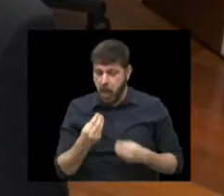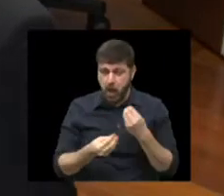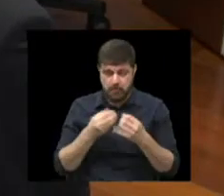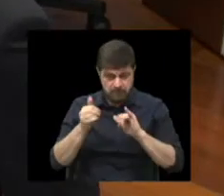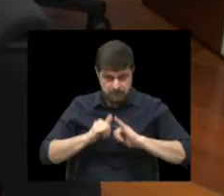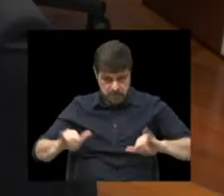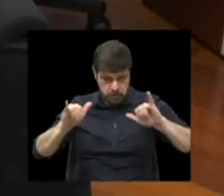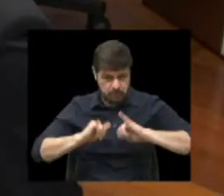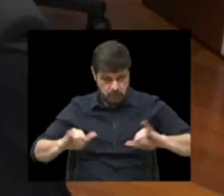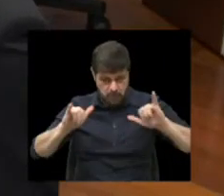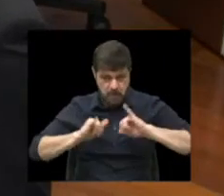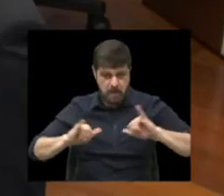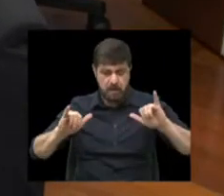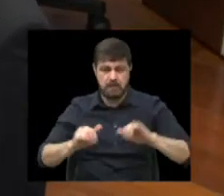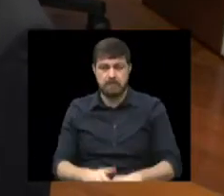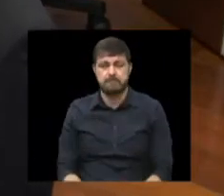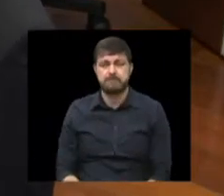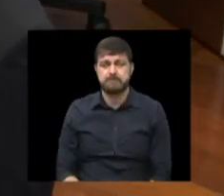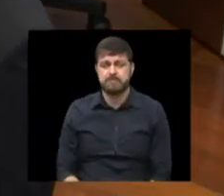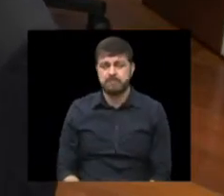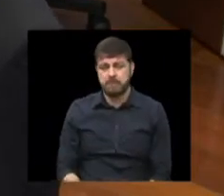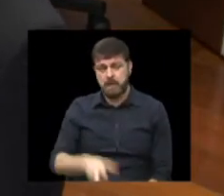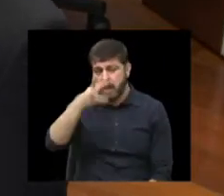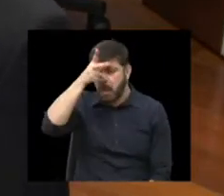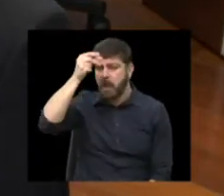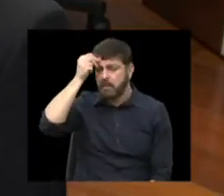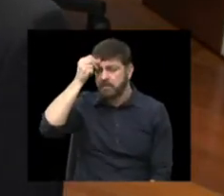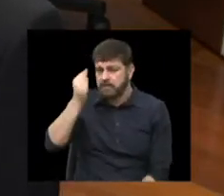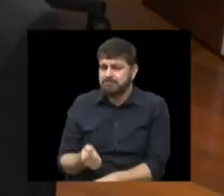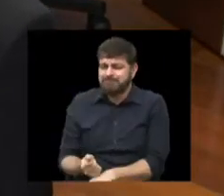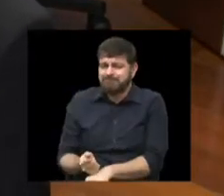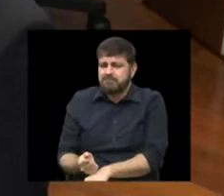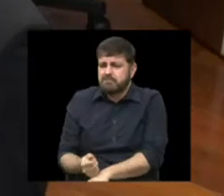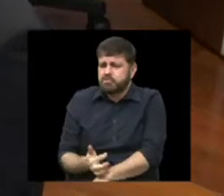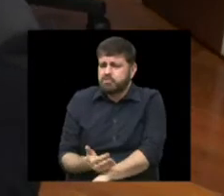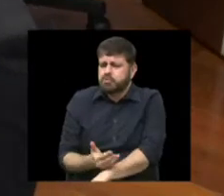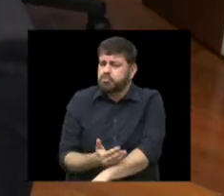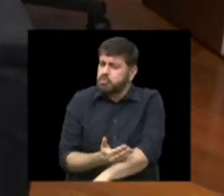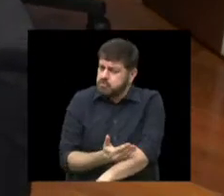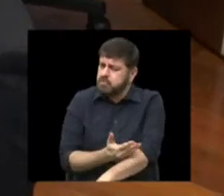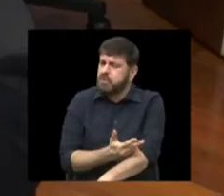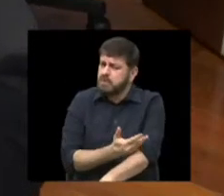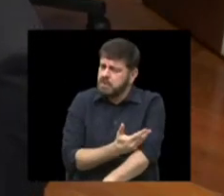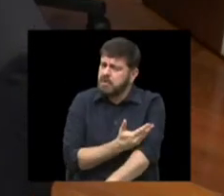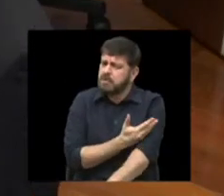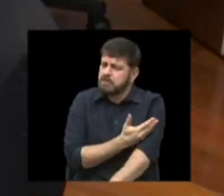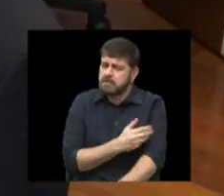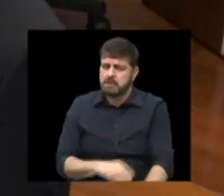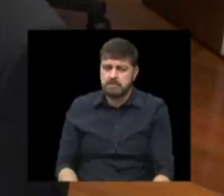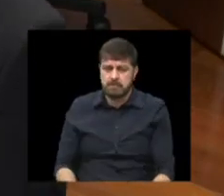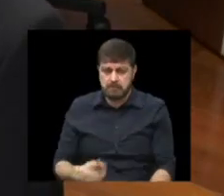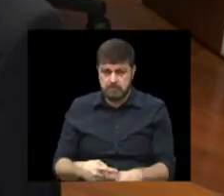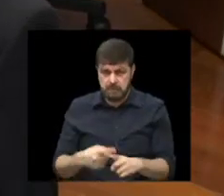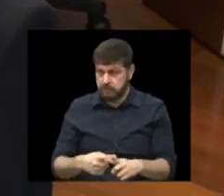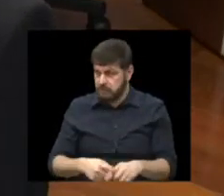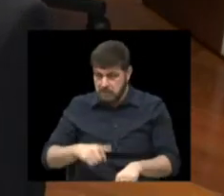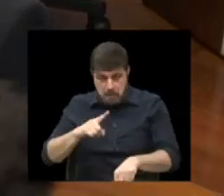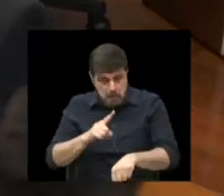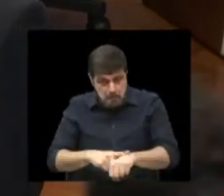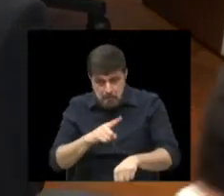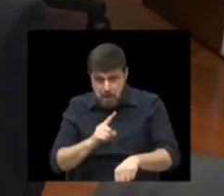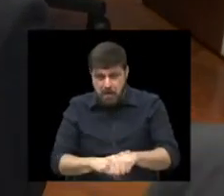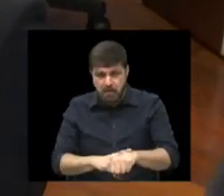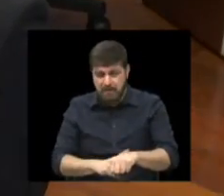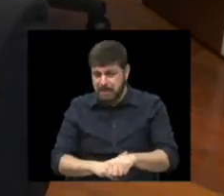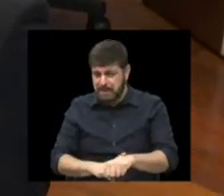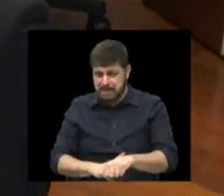das informações. E o prefeito ficou muito emocionado, disse até que foi aí um dos momentos, talvez